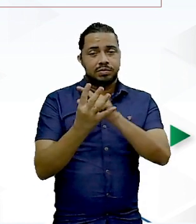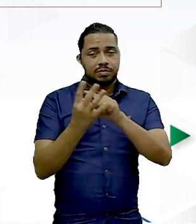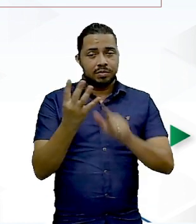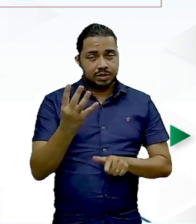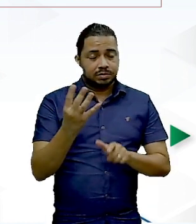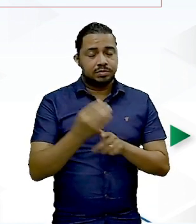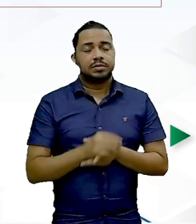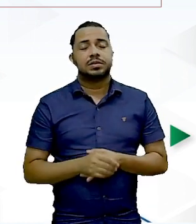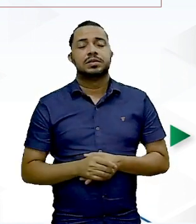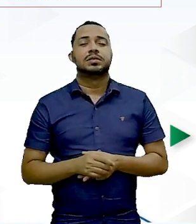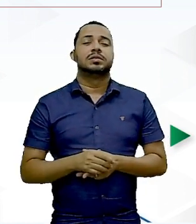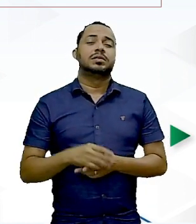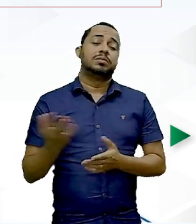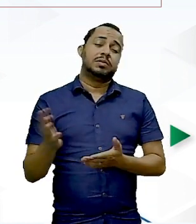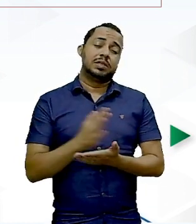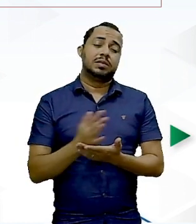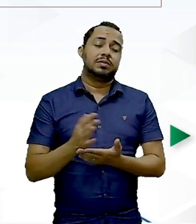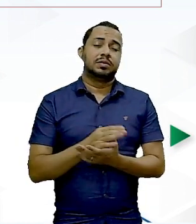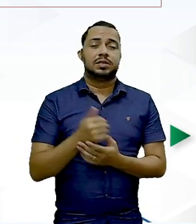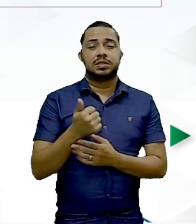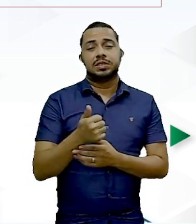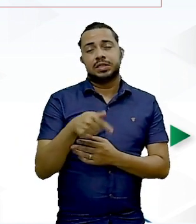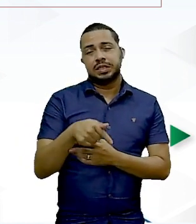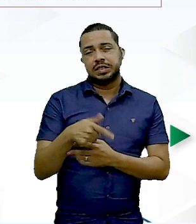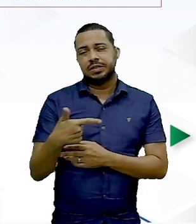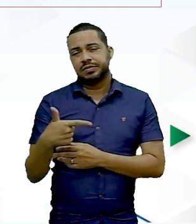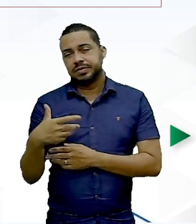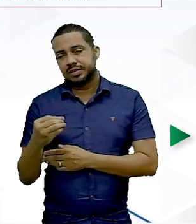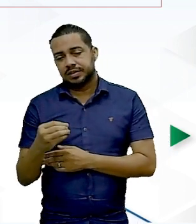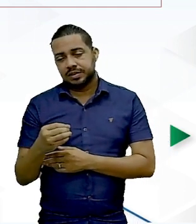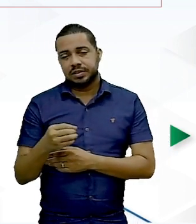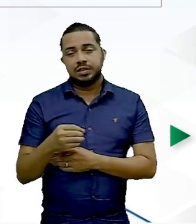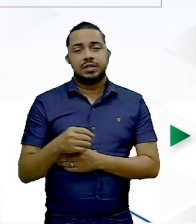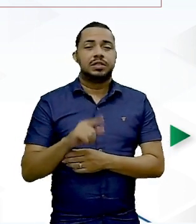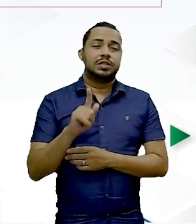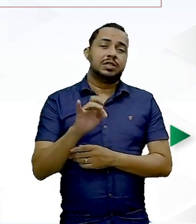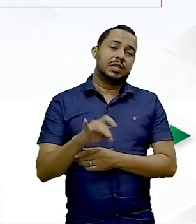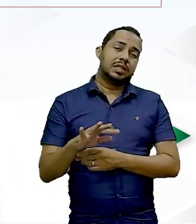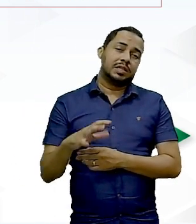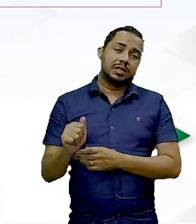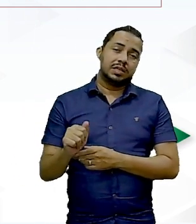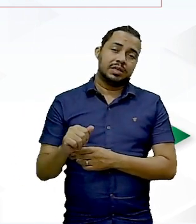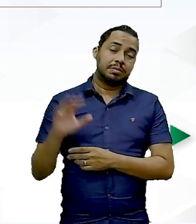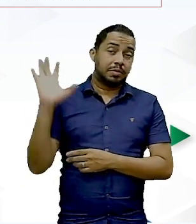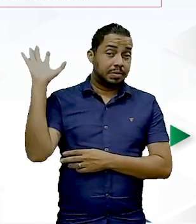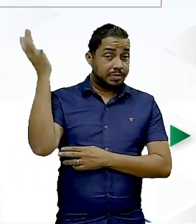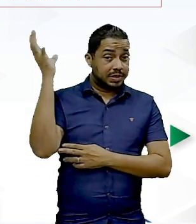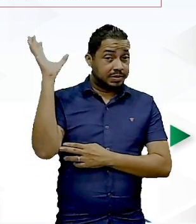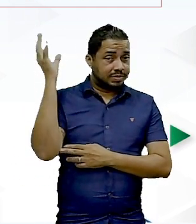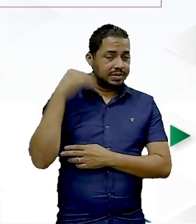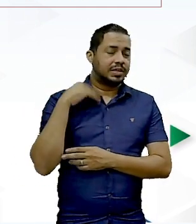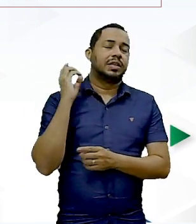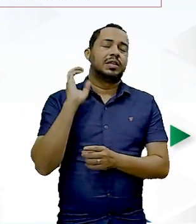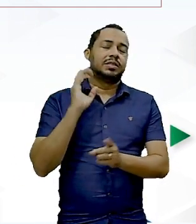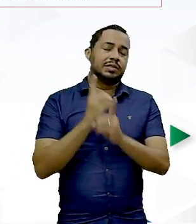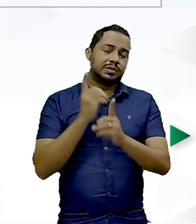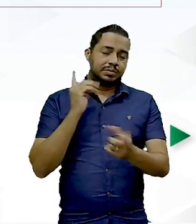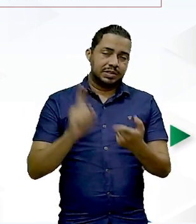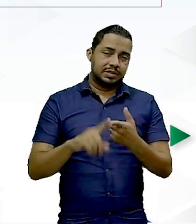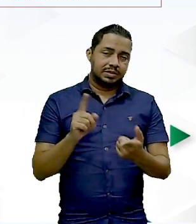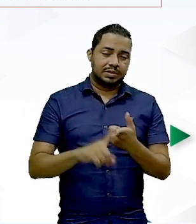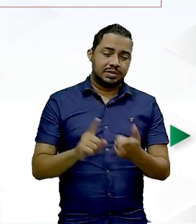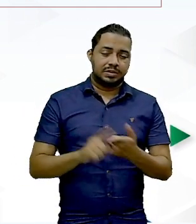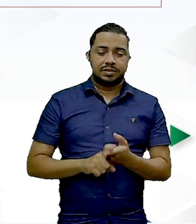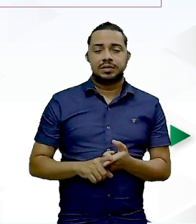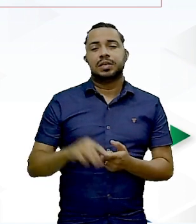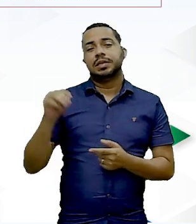então vai ficar aí entre eles 17 e 20, entre a genética e o meio ambiente. Já descobri também para vocês. E a